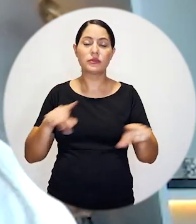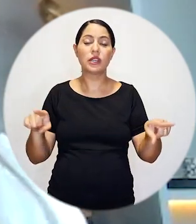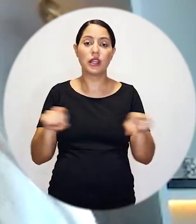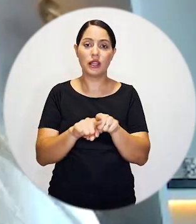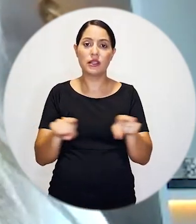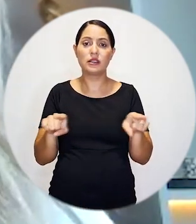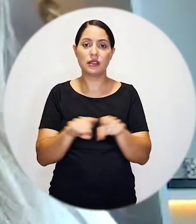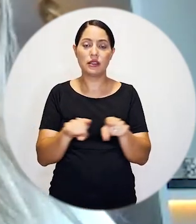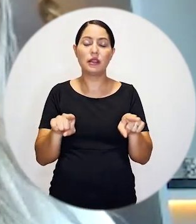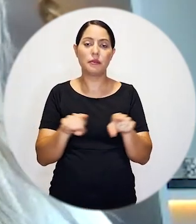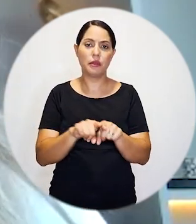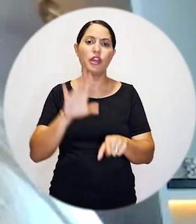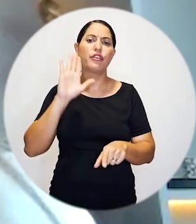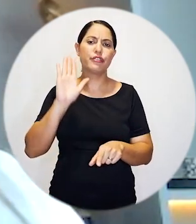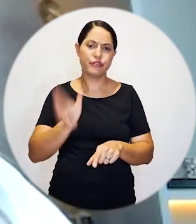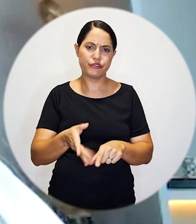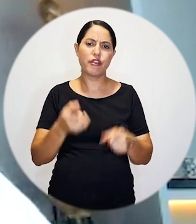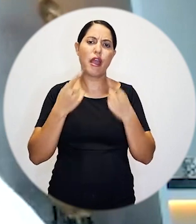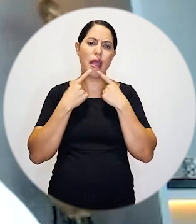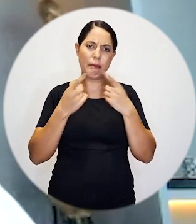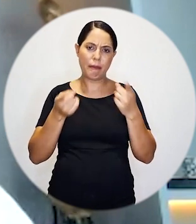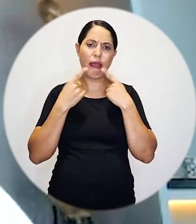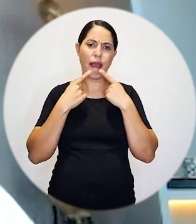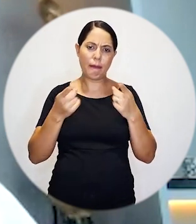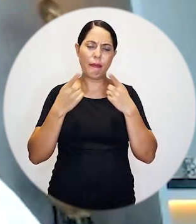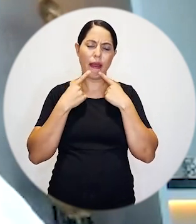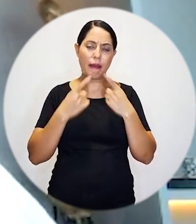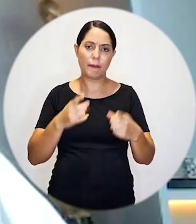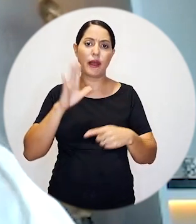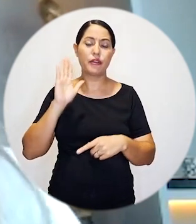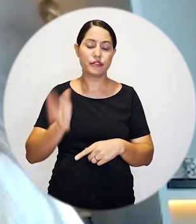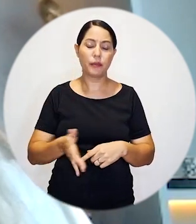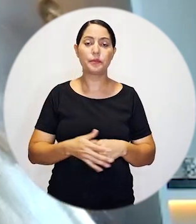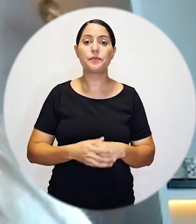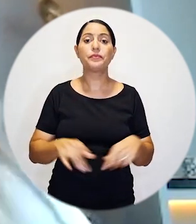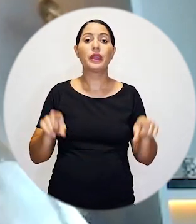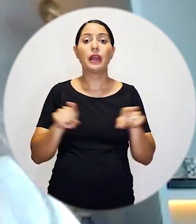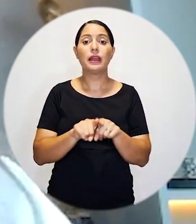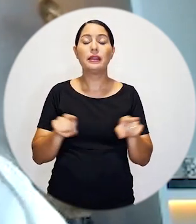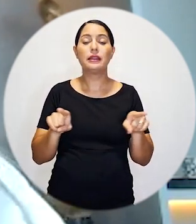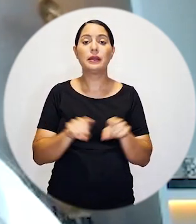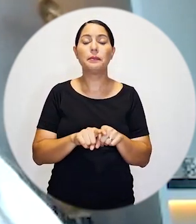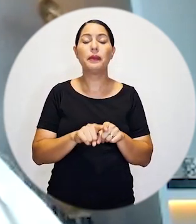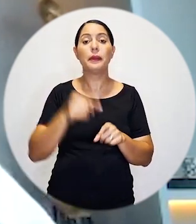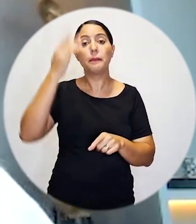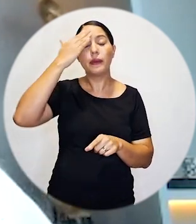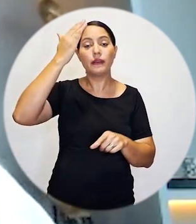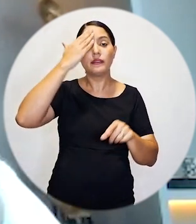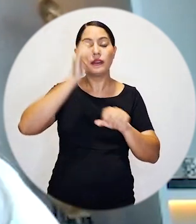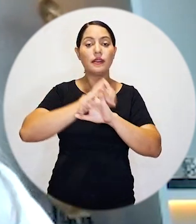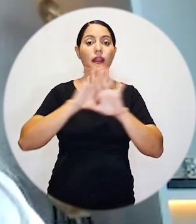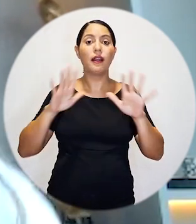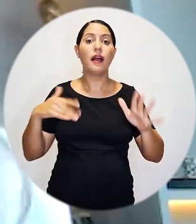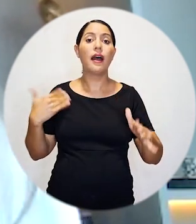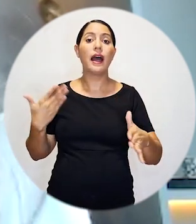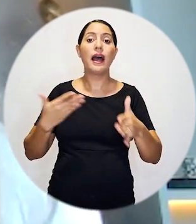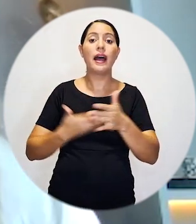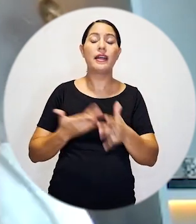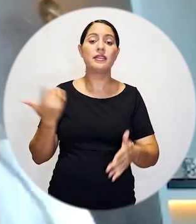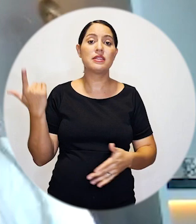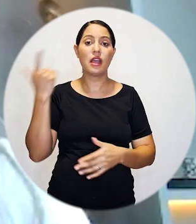monitora o andamento desses processos que geraram essas reclamações, né, até o seu desfecho, e há